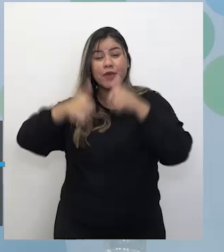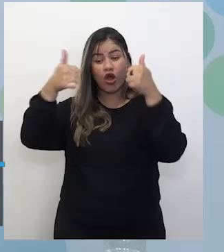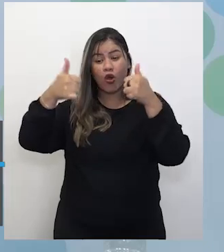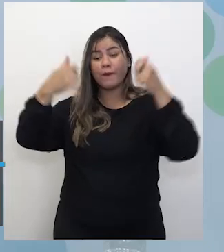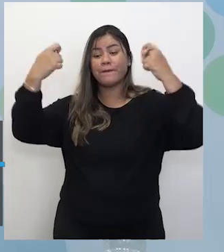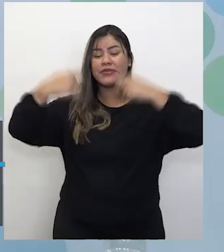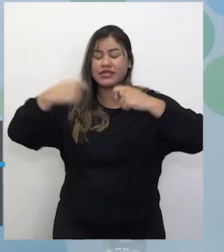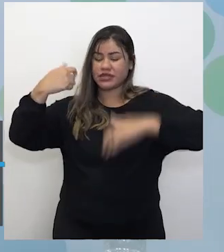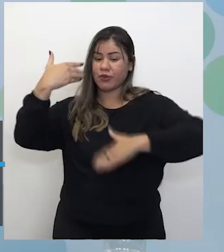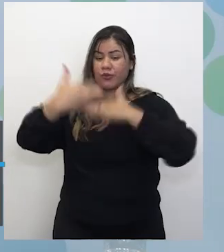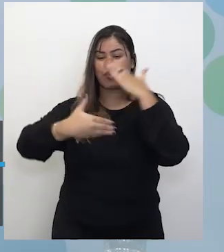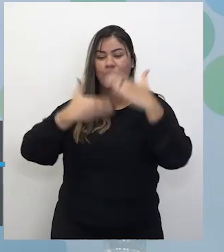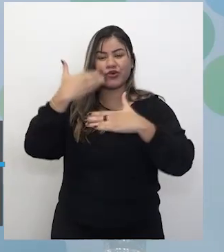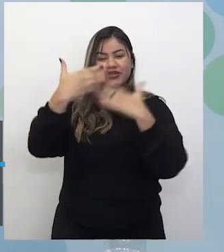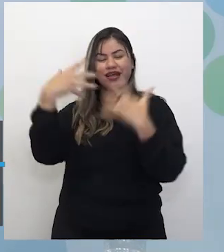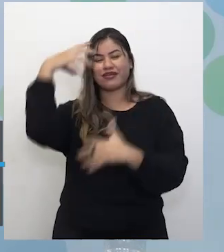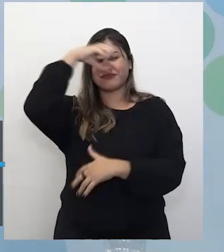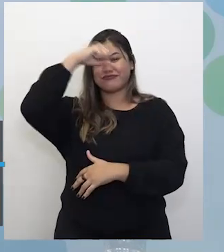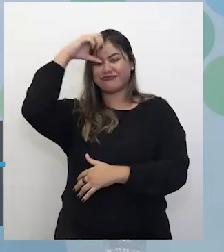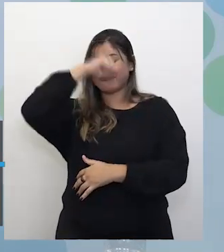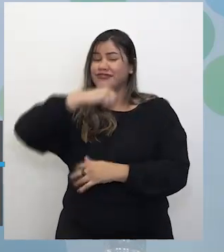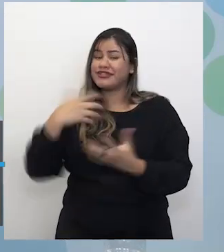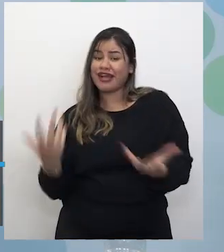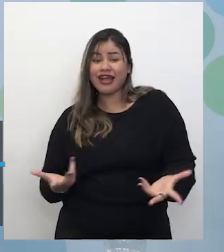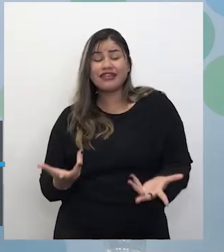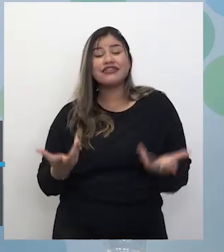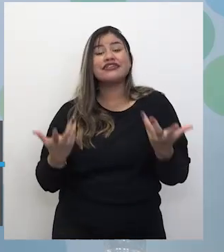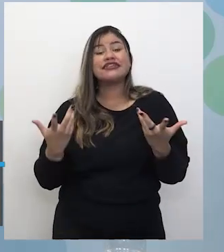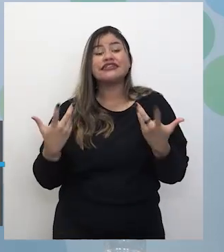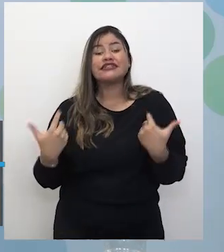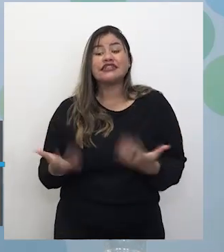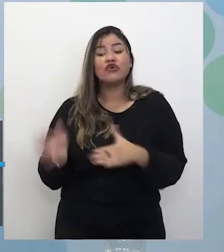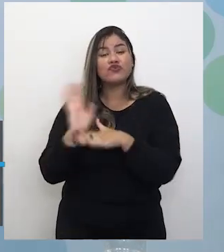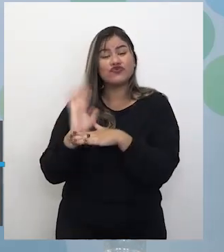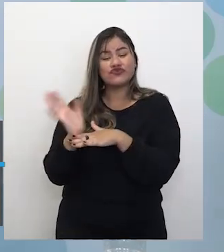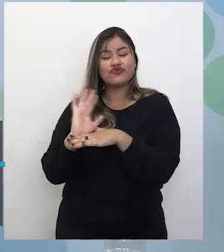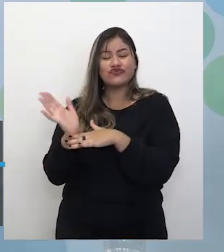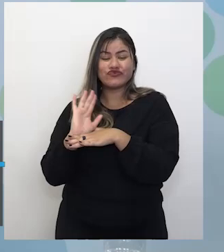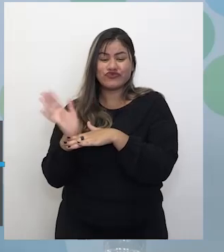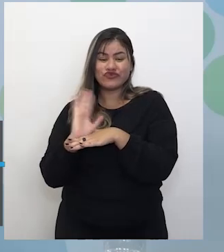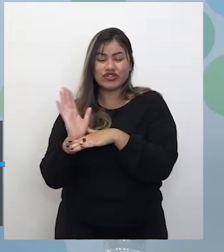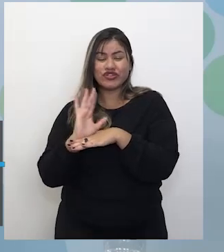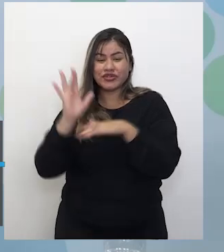processo de construção de conhecimento. Então, esse vídeo, né, essa